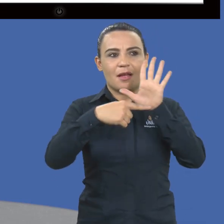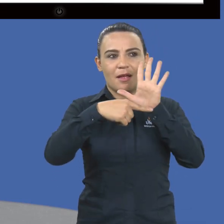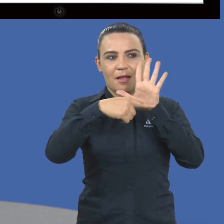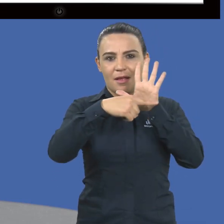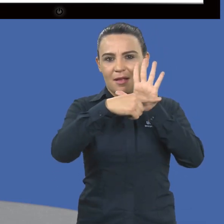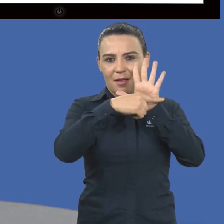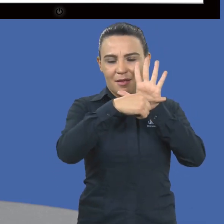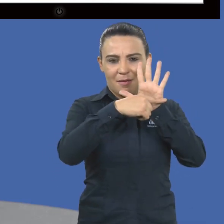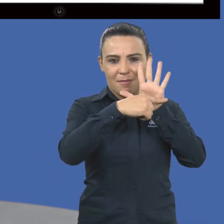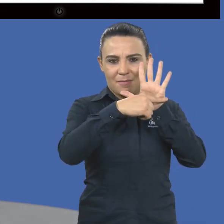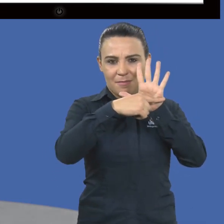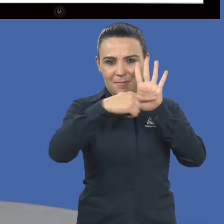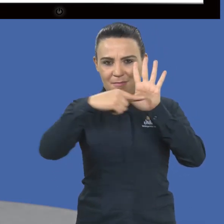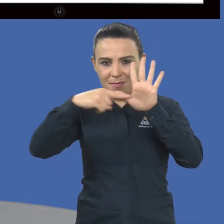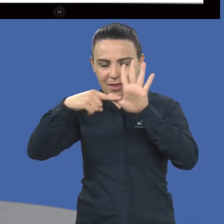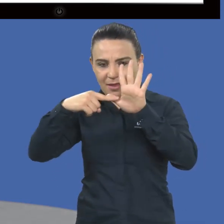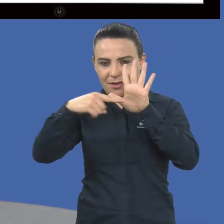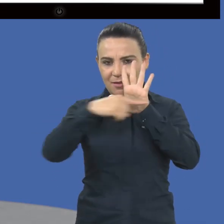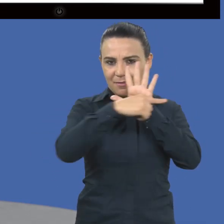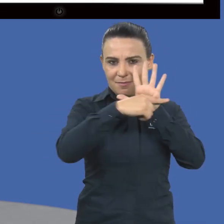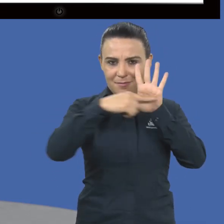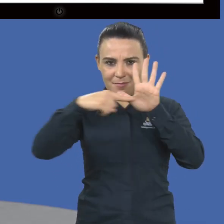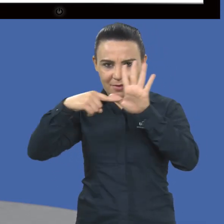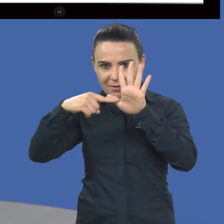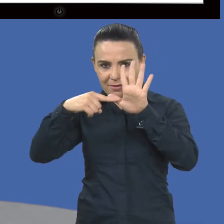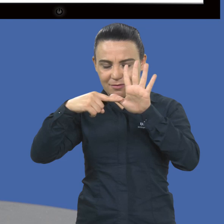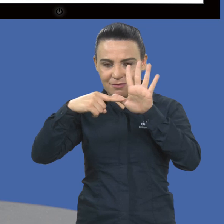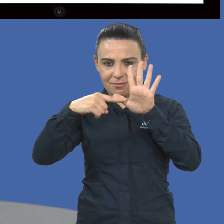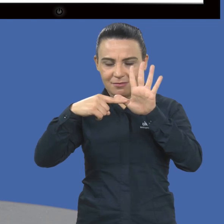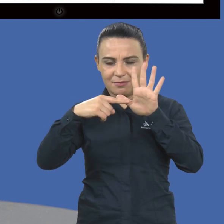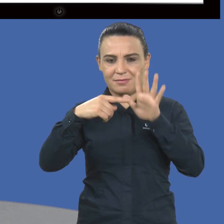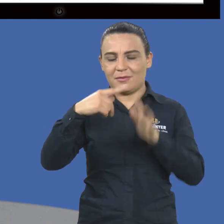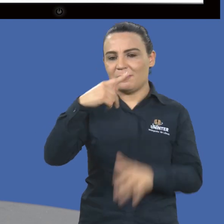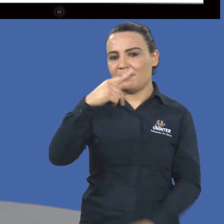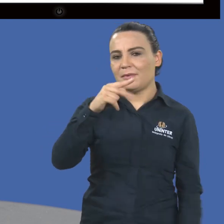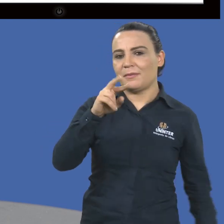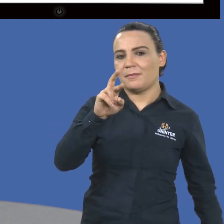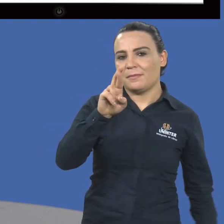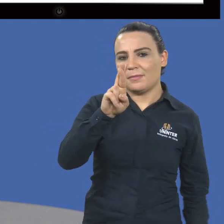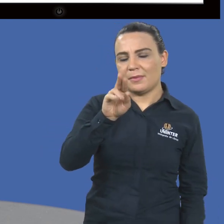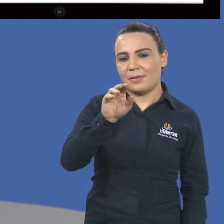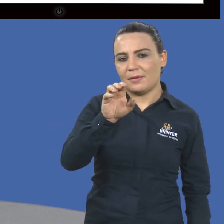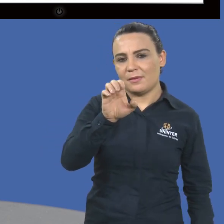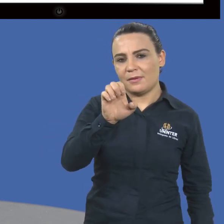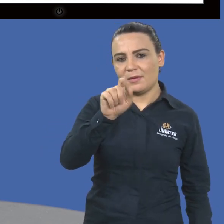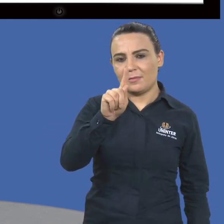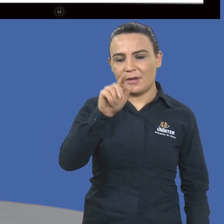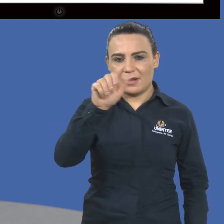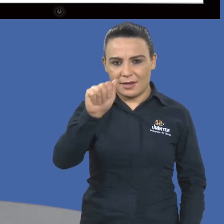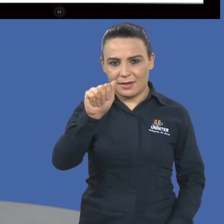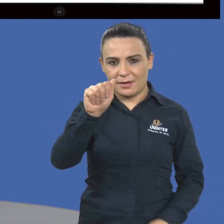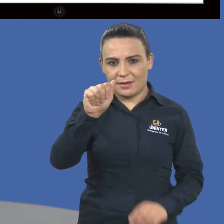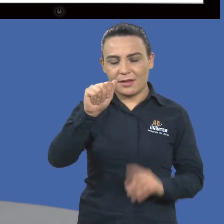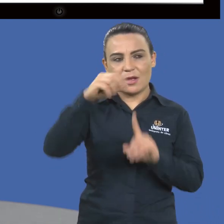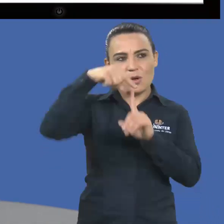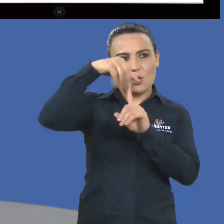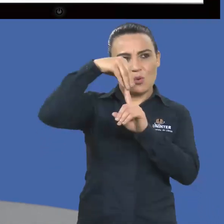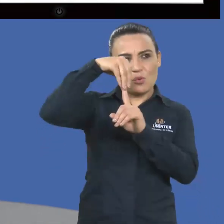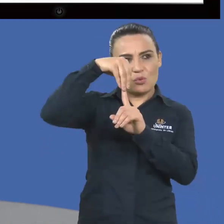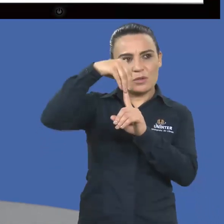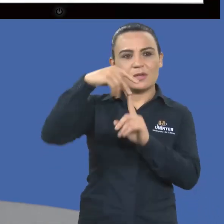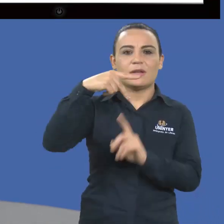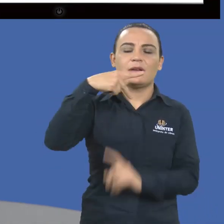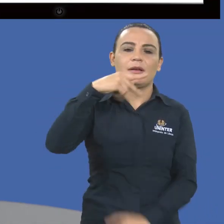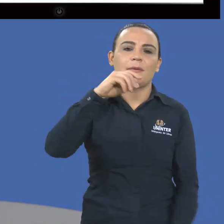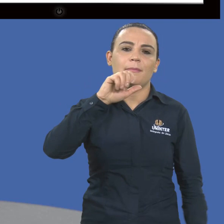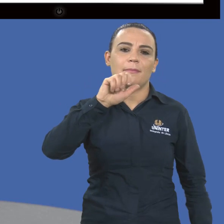meio da mão, aquela prega que vai de ponta a ponta. Então, isso é chamado